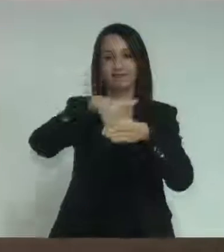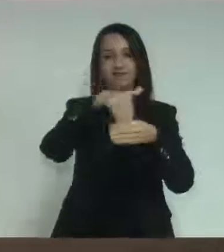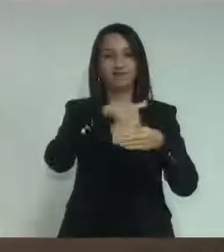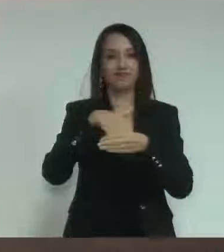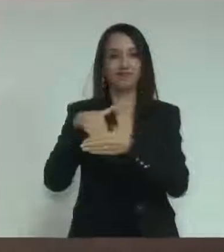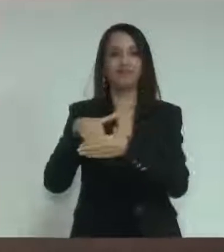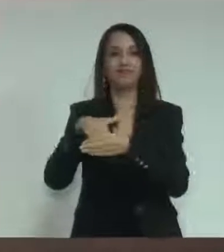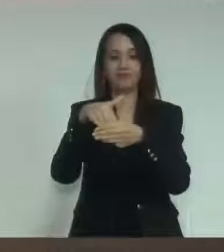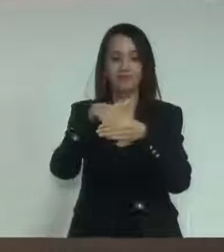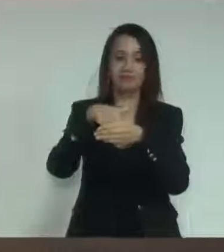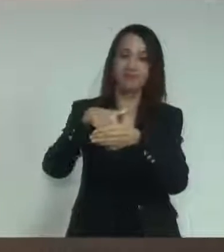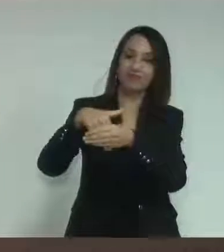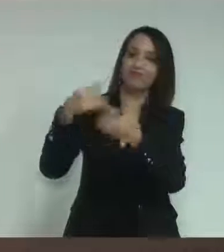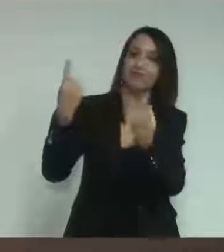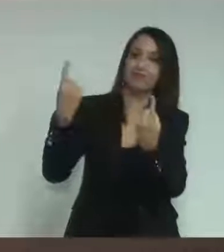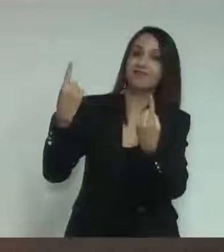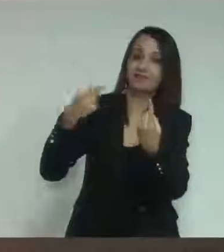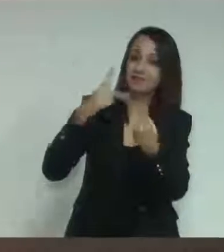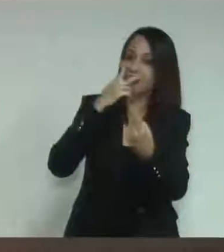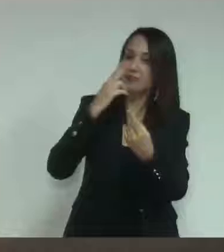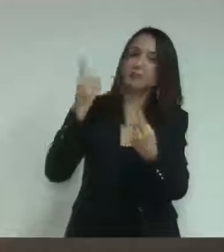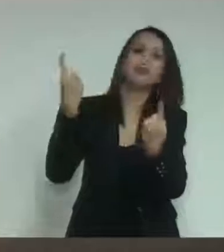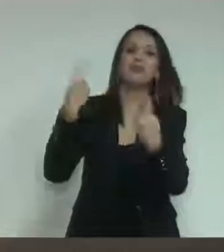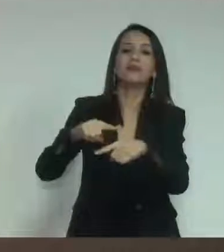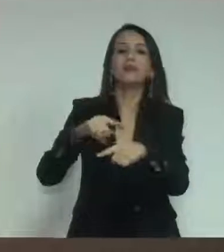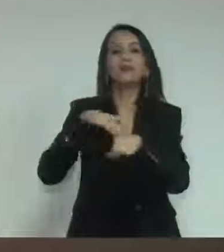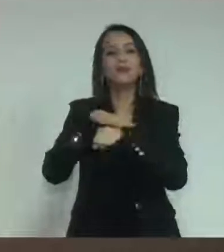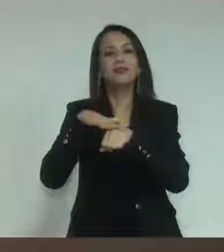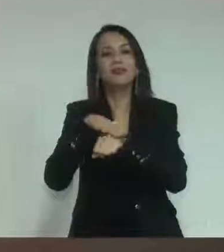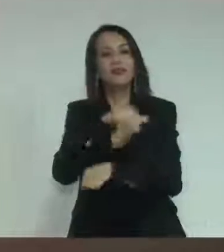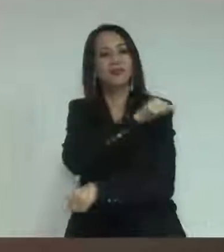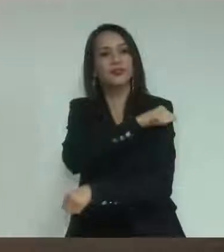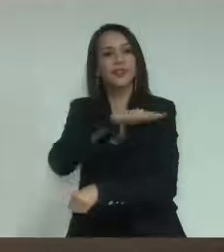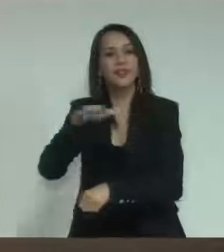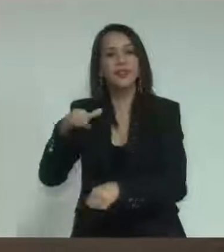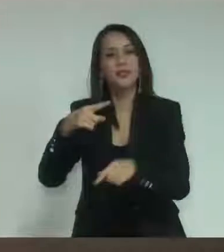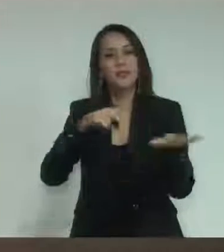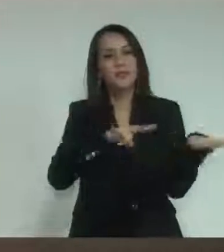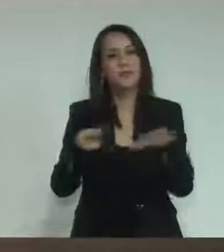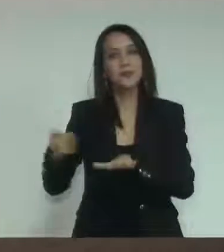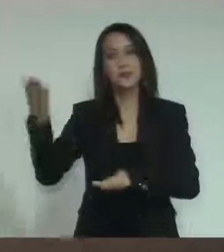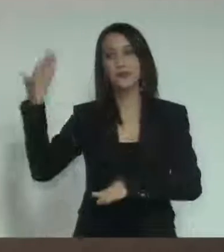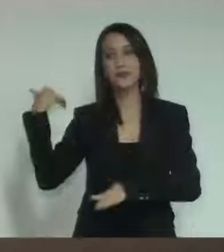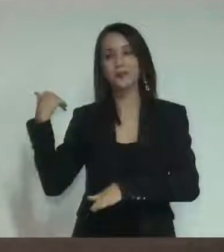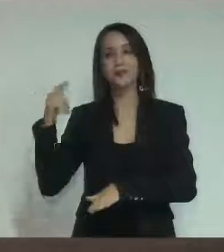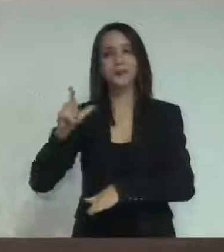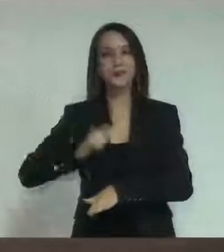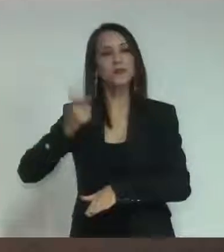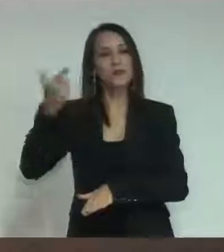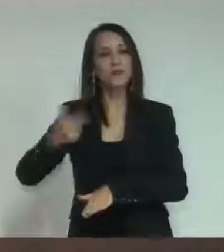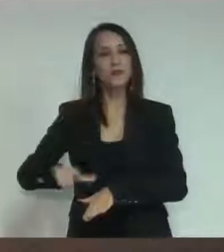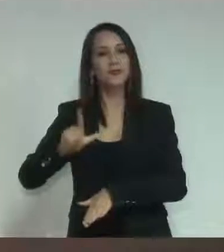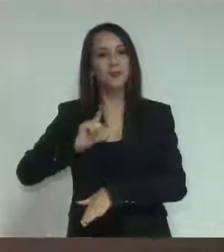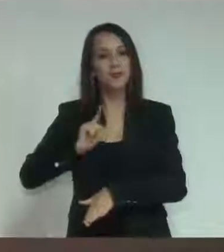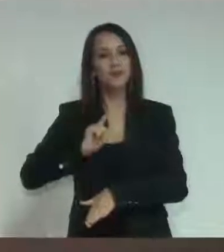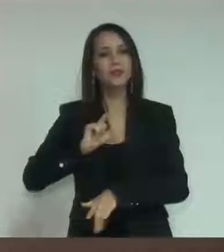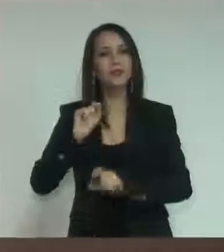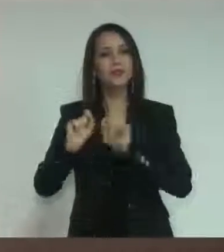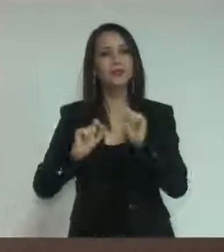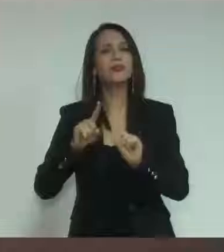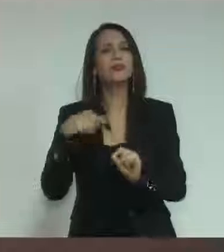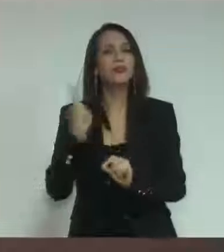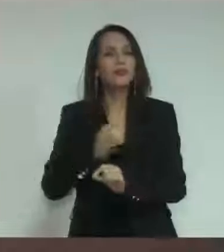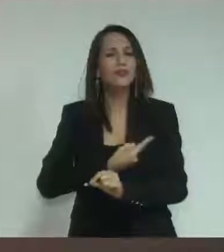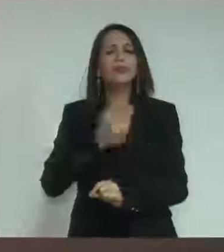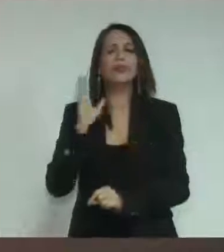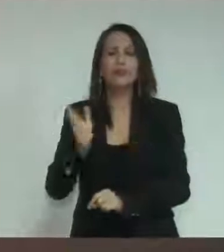não é? Estava conversando com alguns alunos na semana passada, e aí eu recordei um pouco de que nós já